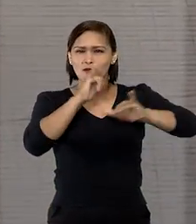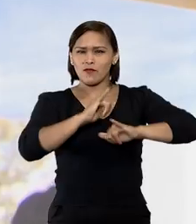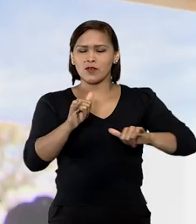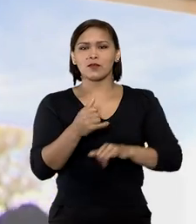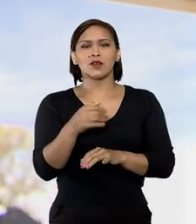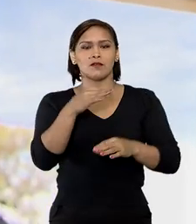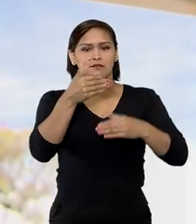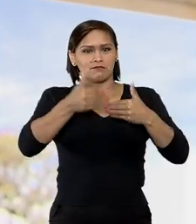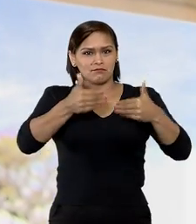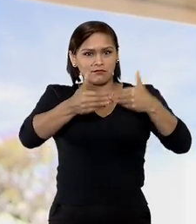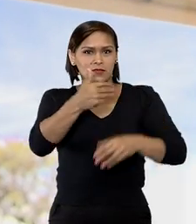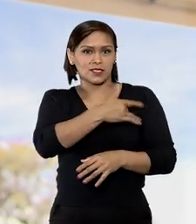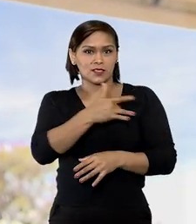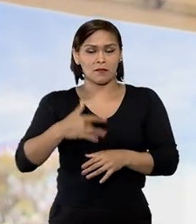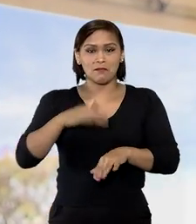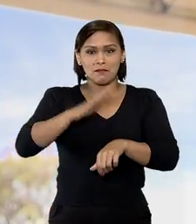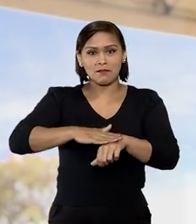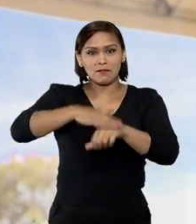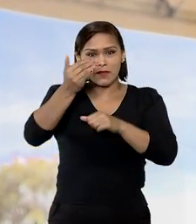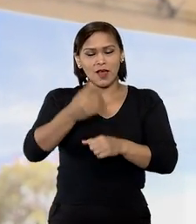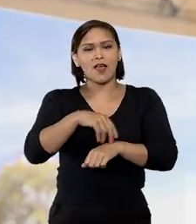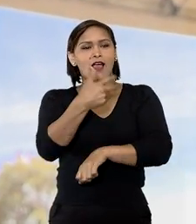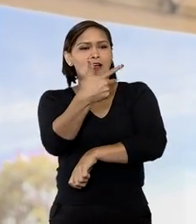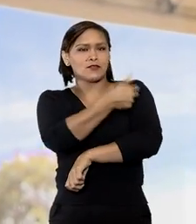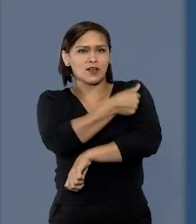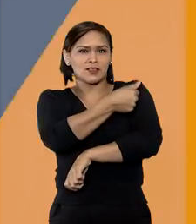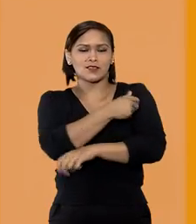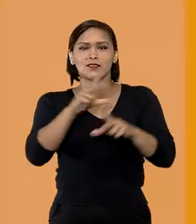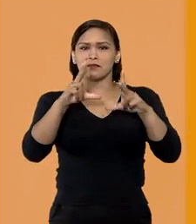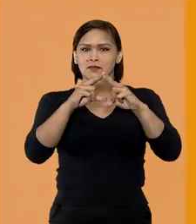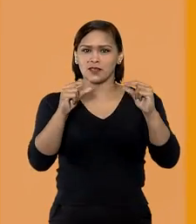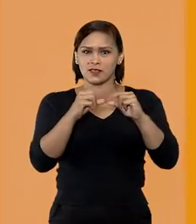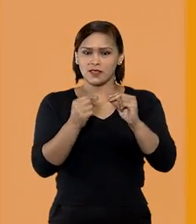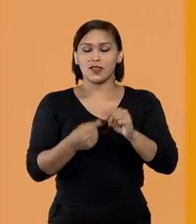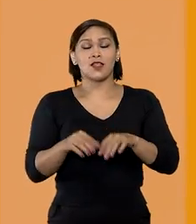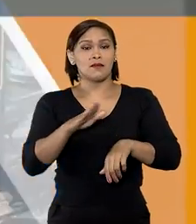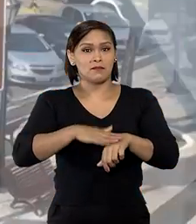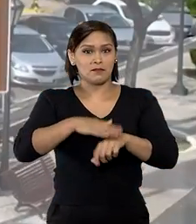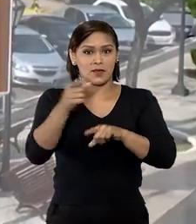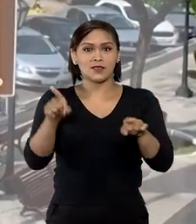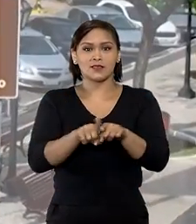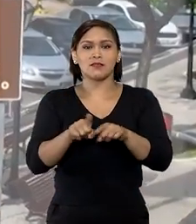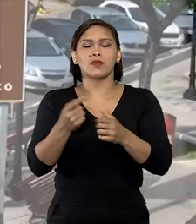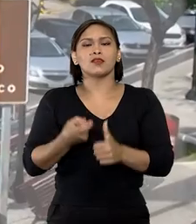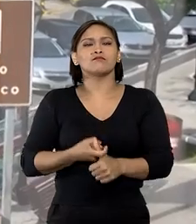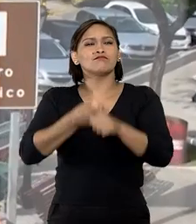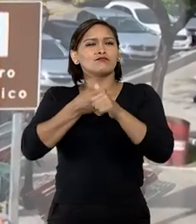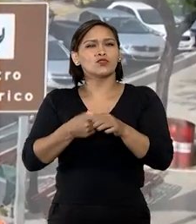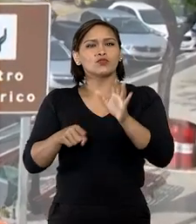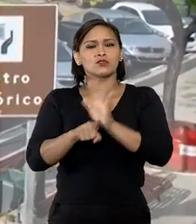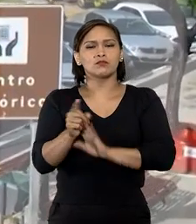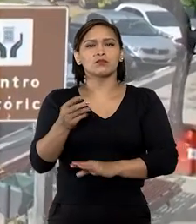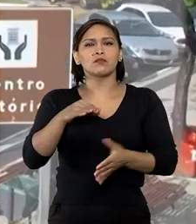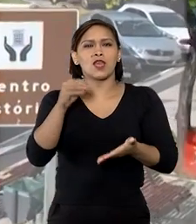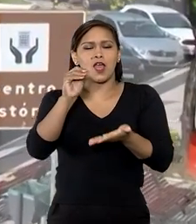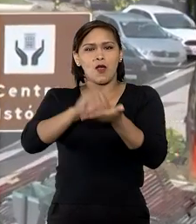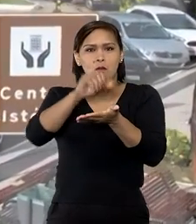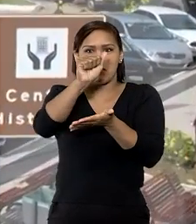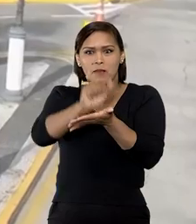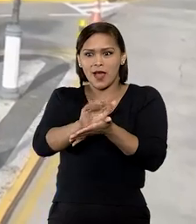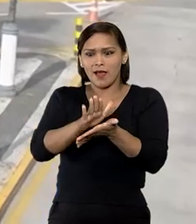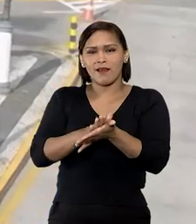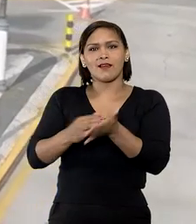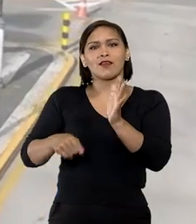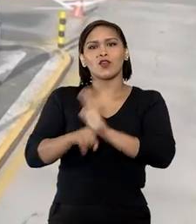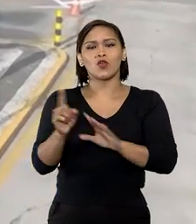Ministério da Saúde sobre pedido de mais de vacinas para o Distrito Federal e mais suspensa expedição de precatório